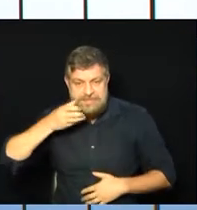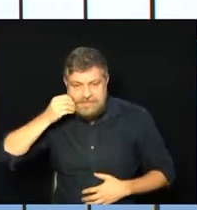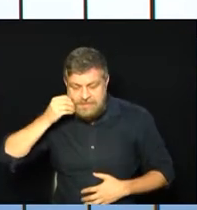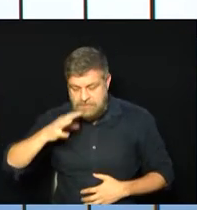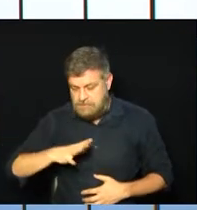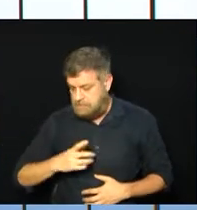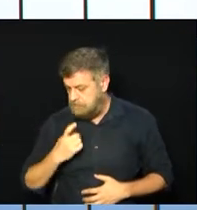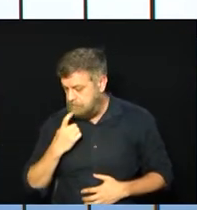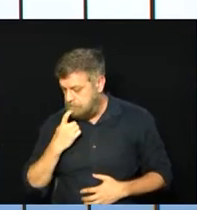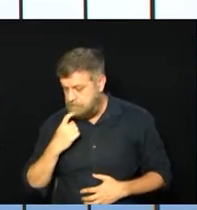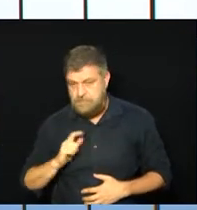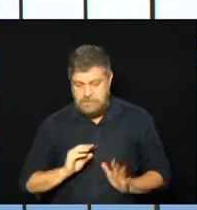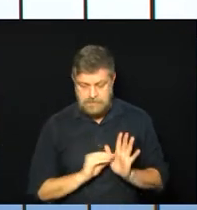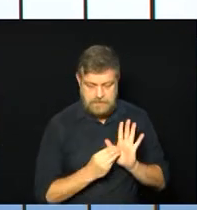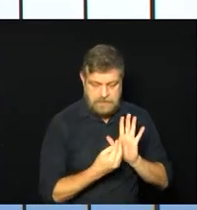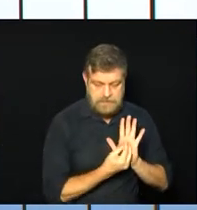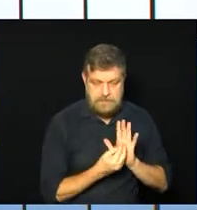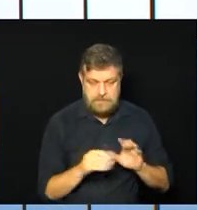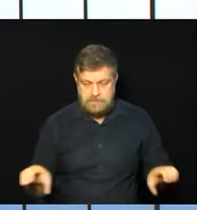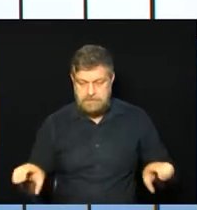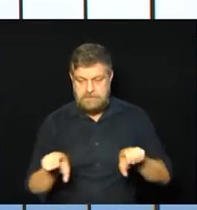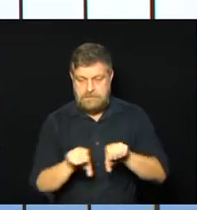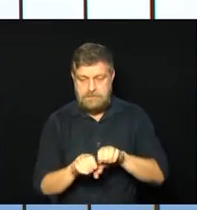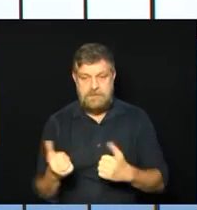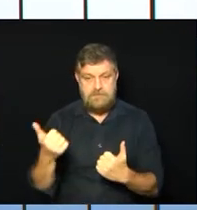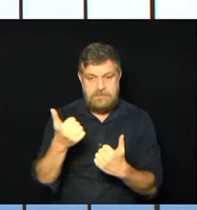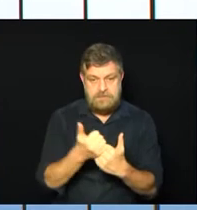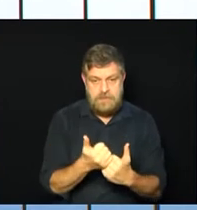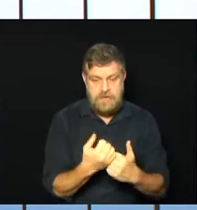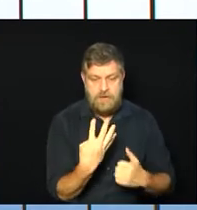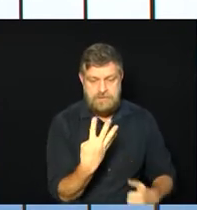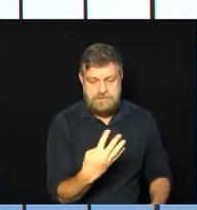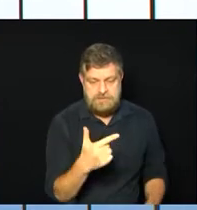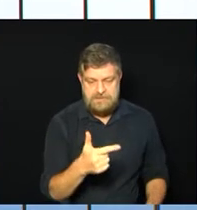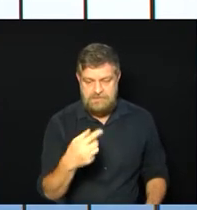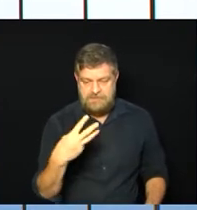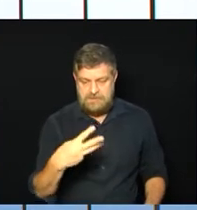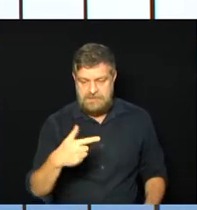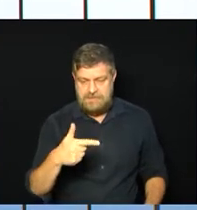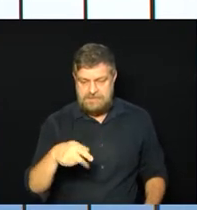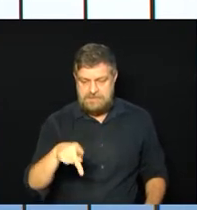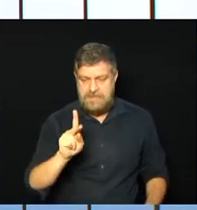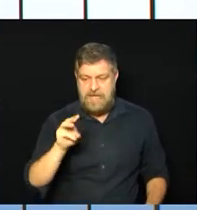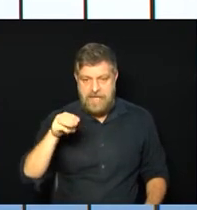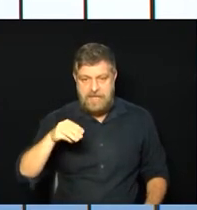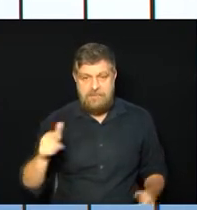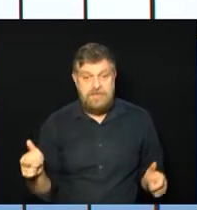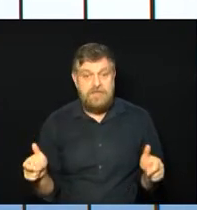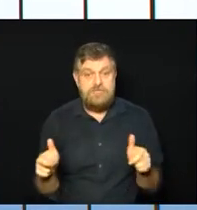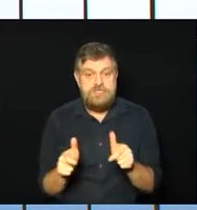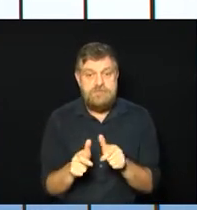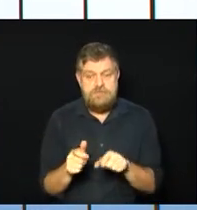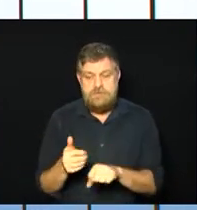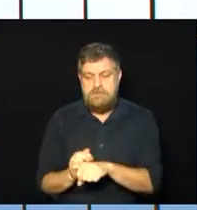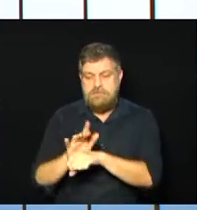também fará a substituição de 423 quilômetros de redes, reduzindo assim o índice de perdas